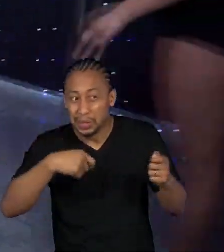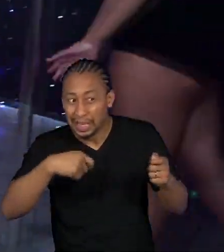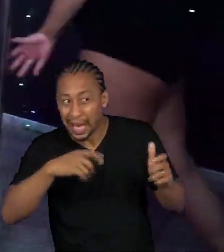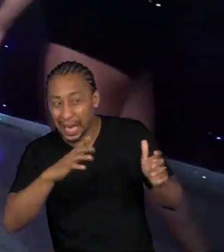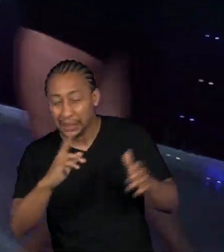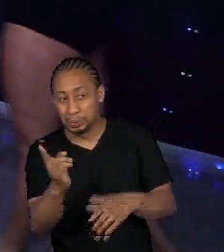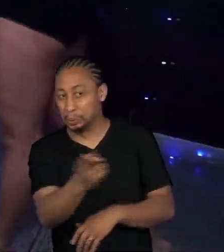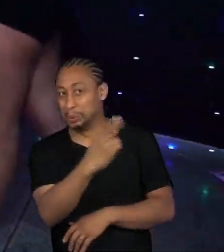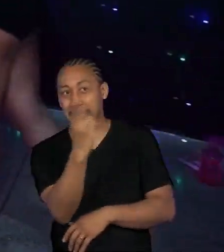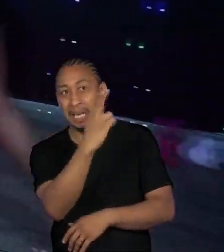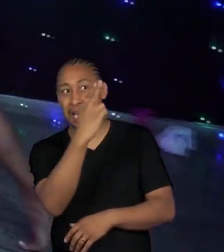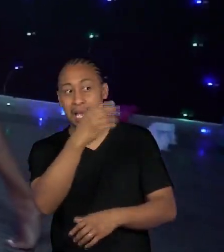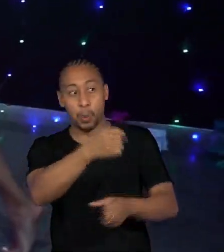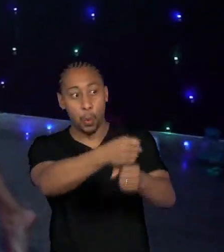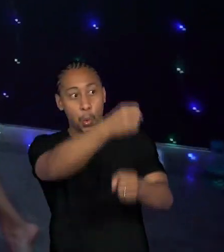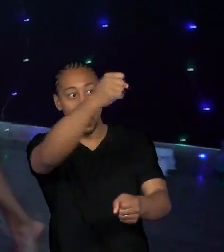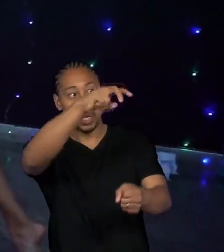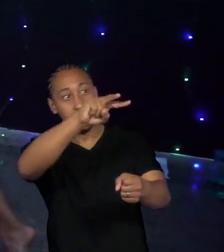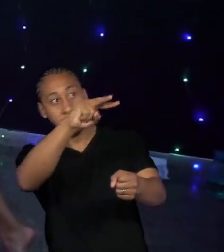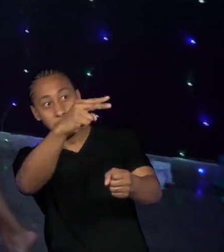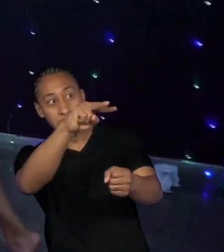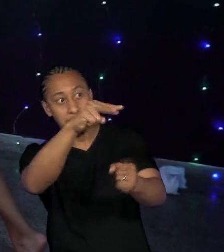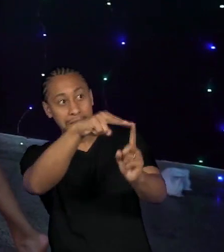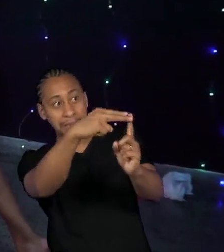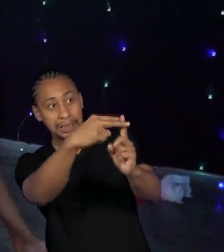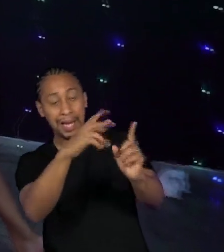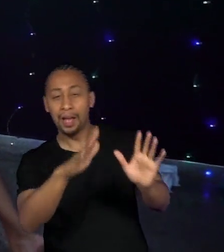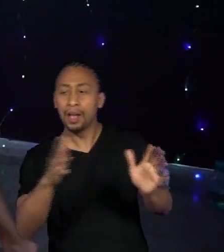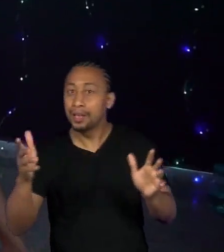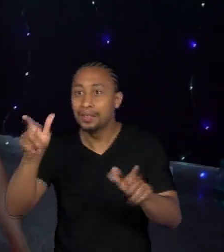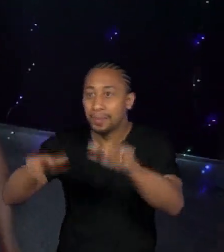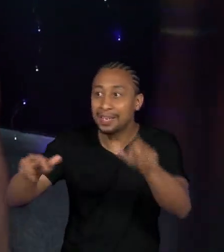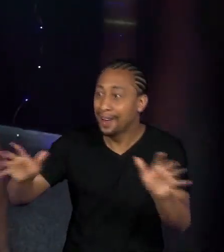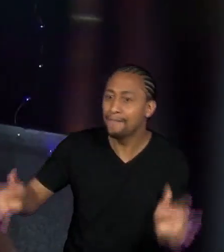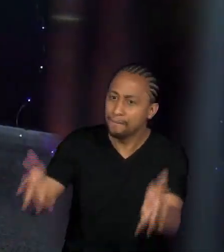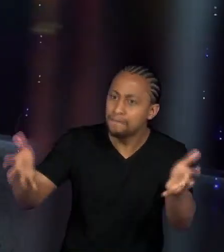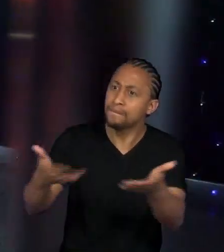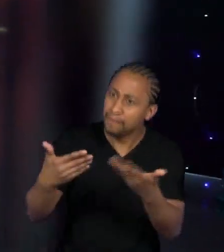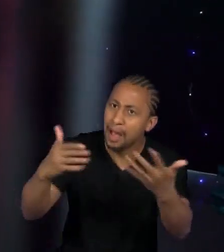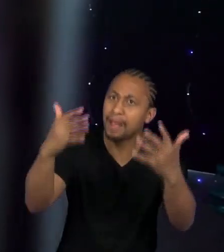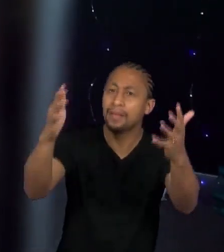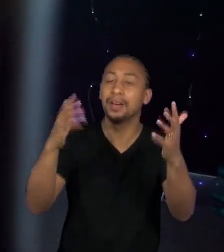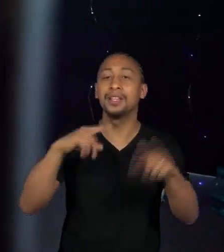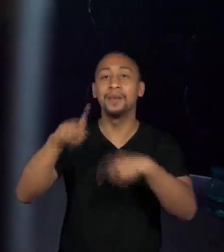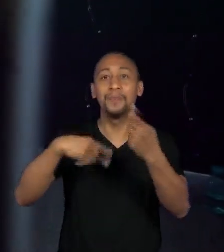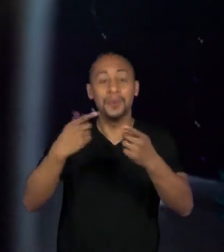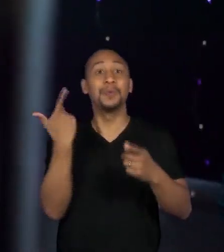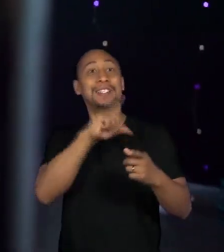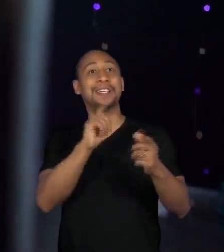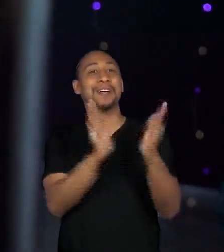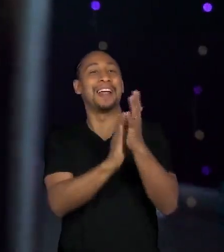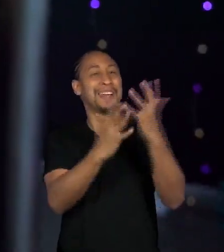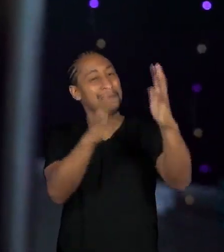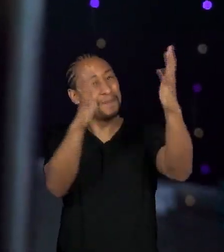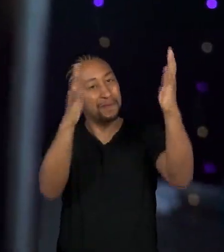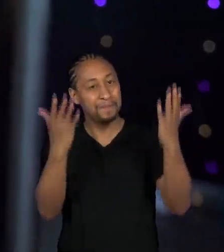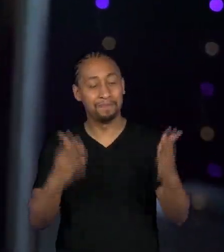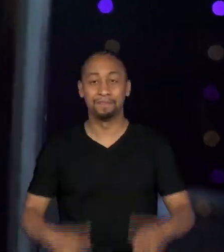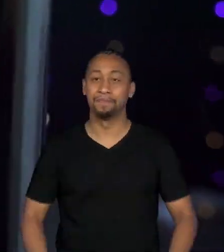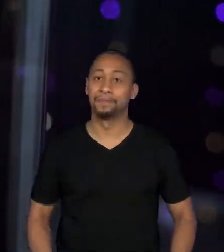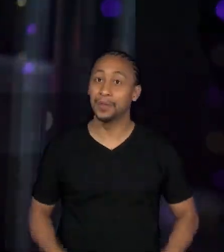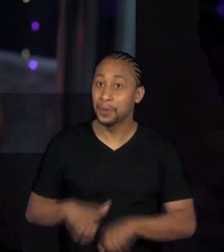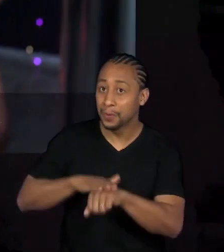um pouco além, que conseguem, vai, você consegue, vai. Quando termina, bate palma. Eu conversei com a professora,